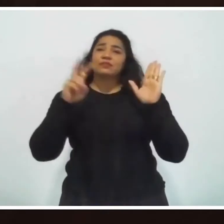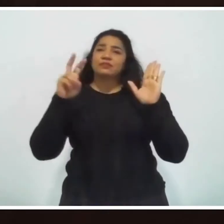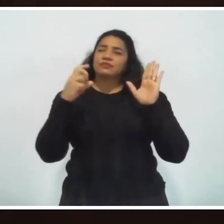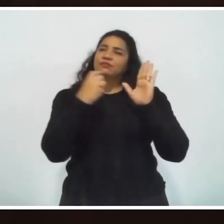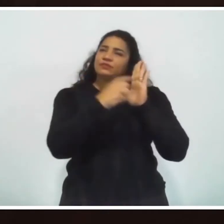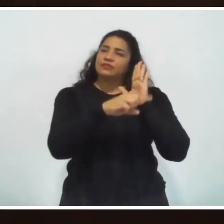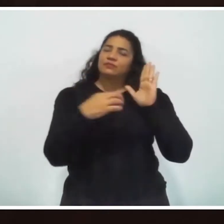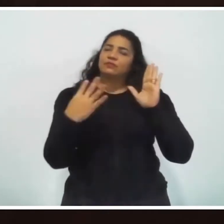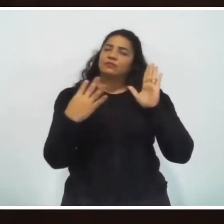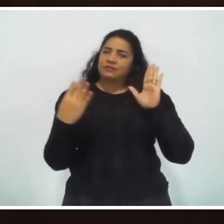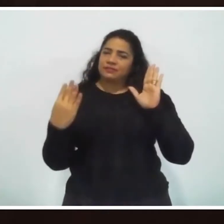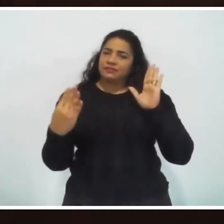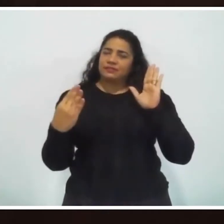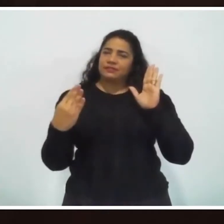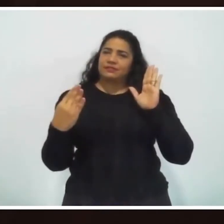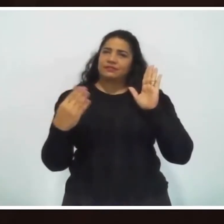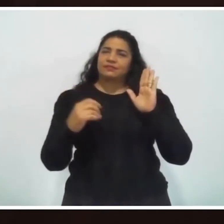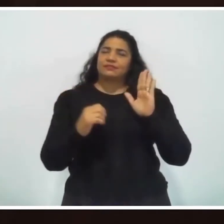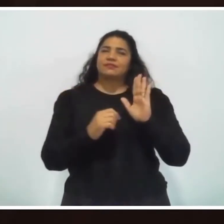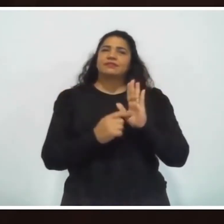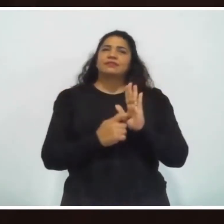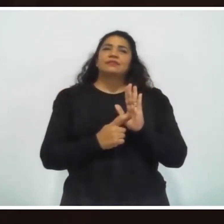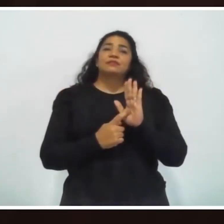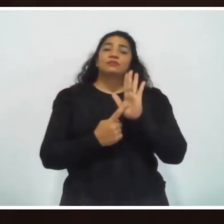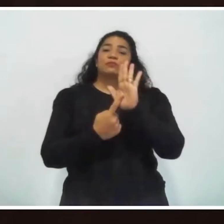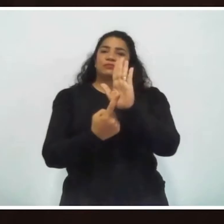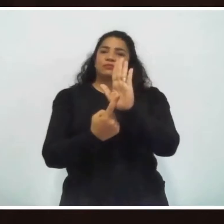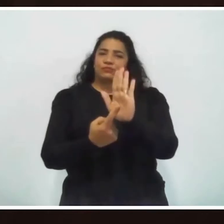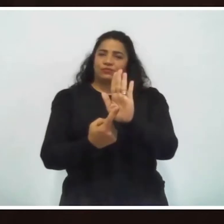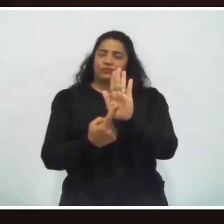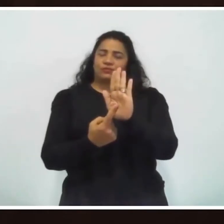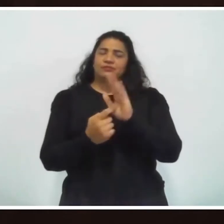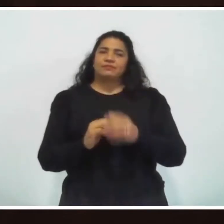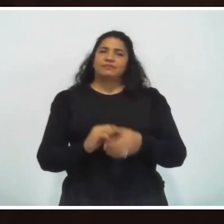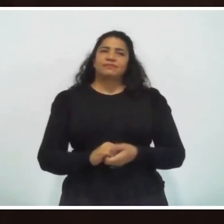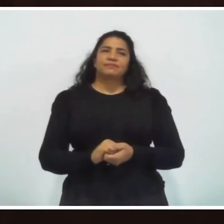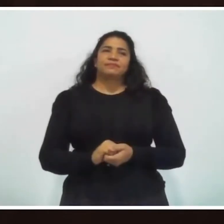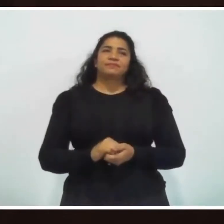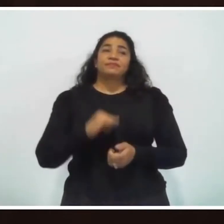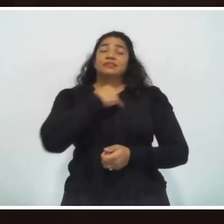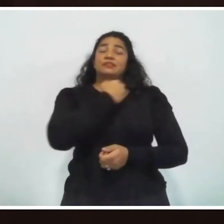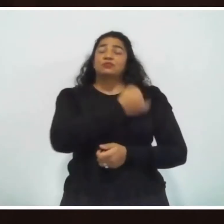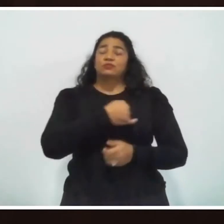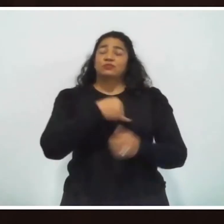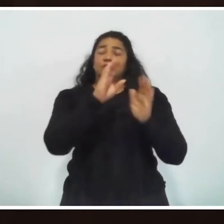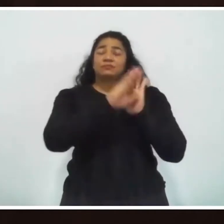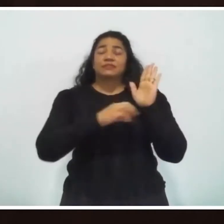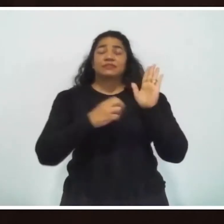João 5:44.